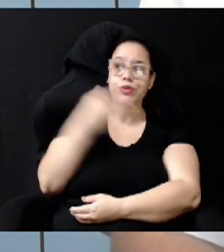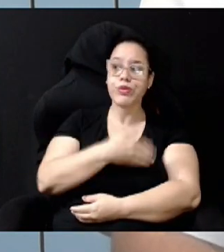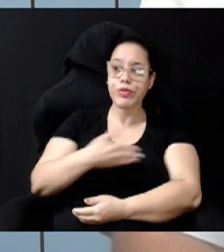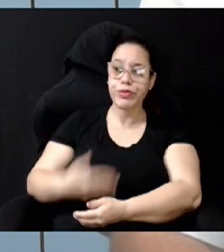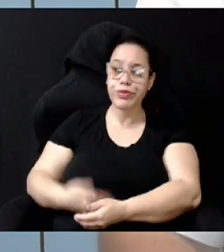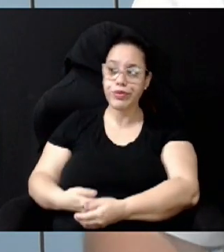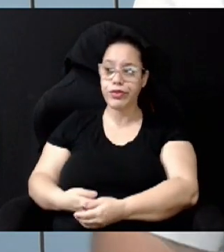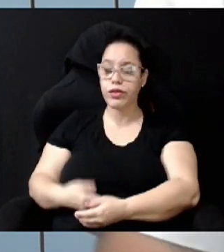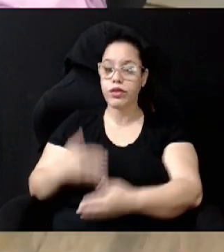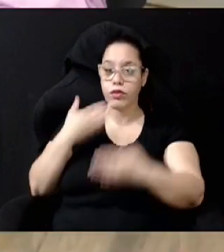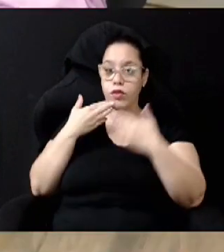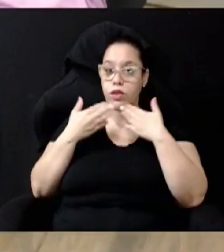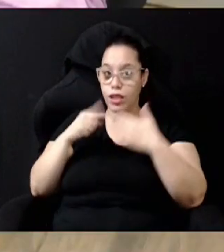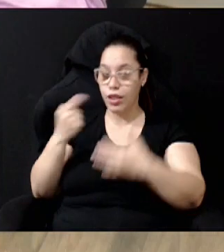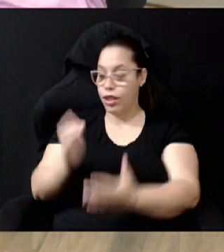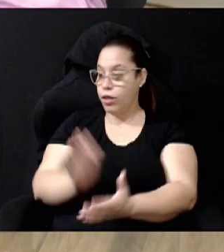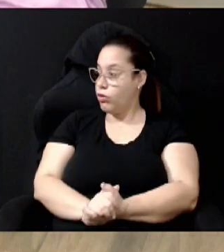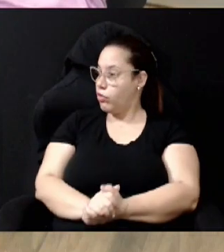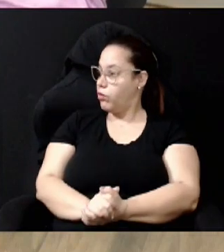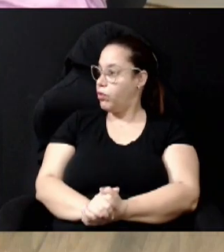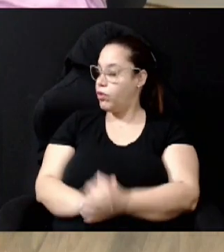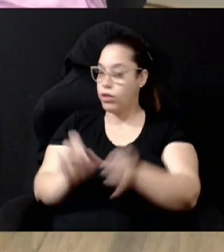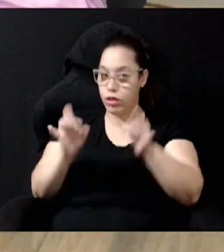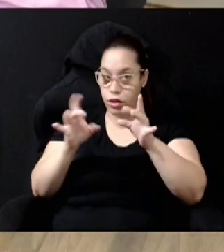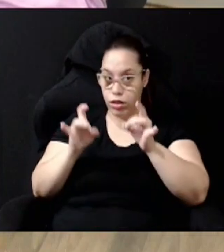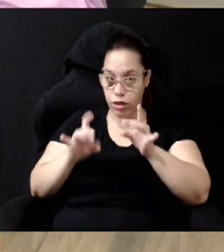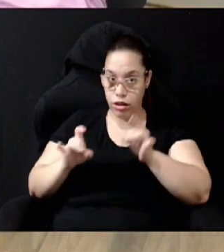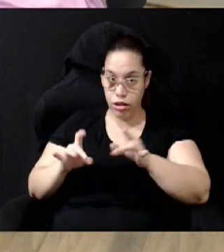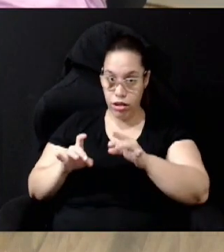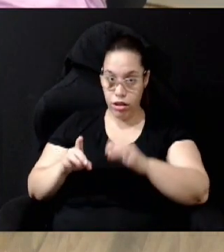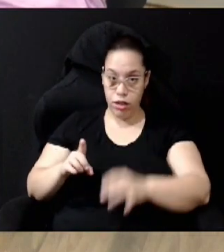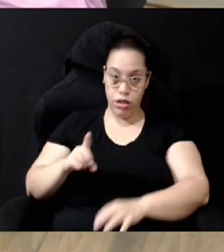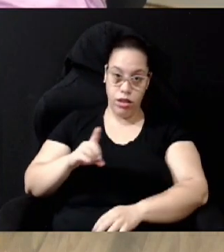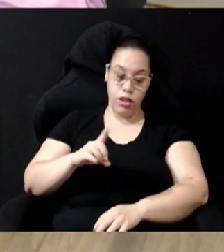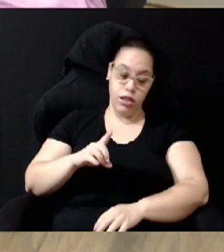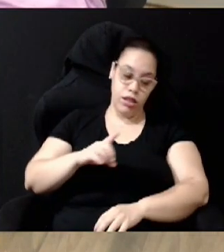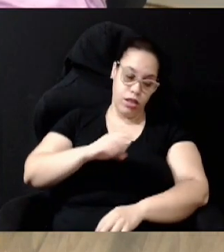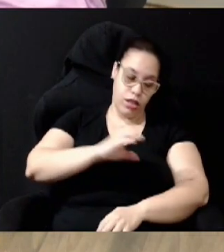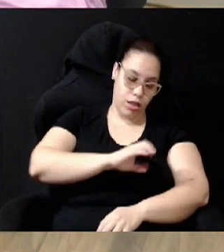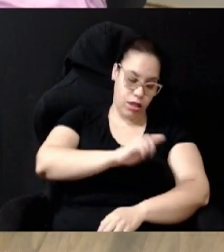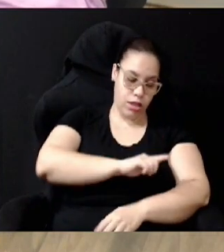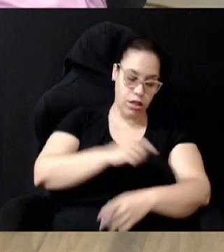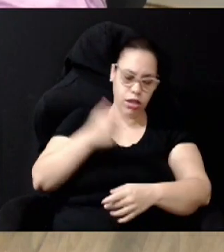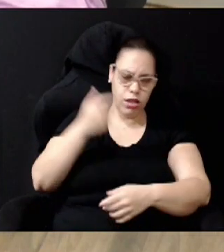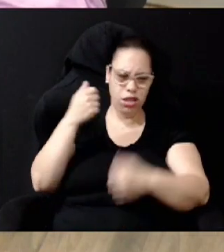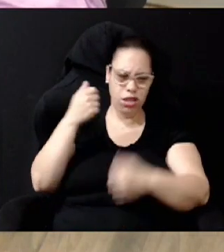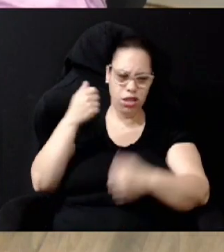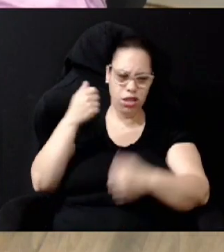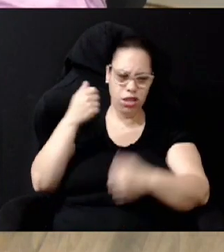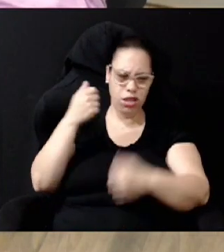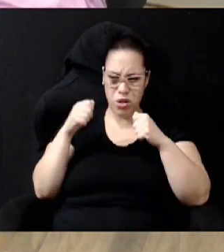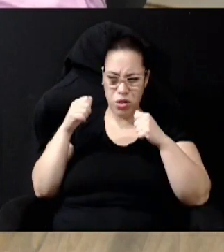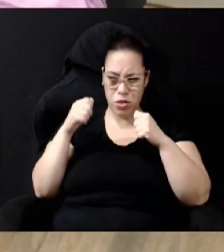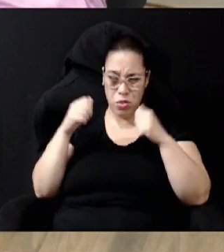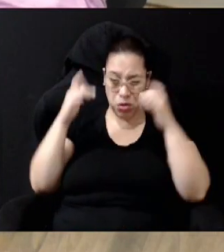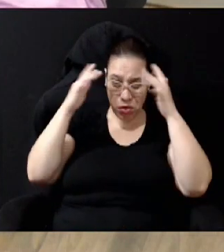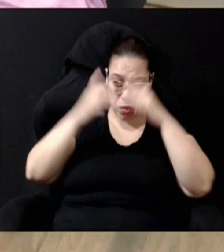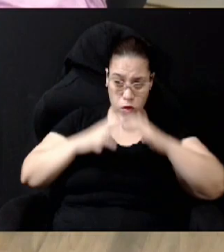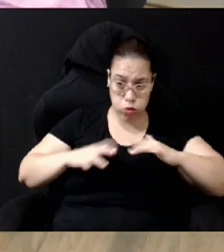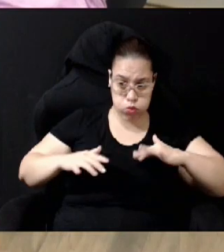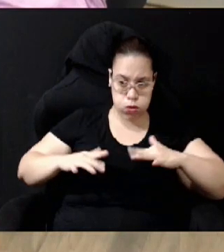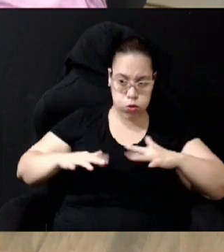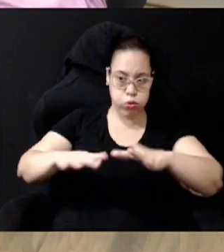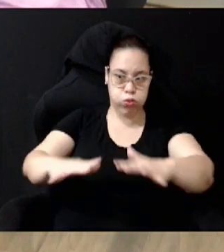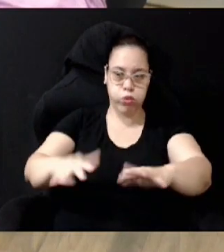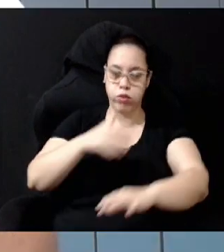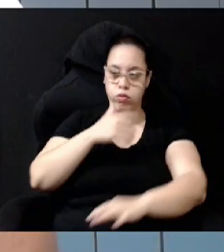pouco. Especificamente sobre o distrito do Campo Grande, te preocupa essa expansão, vereador? Sem dúvida. Inclusive, nós